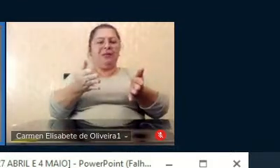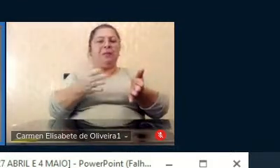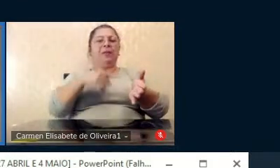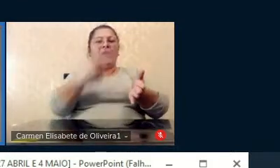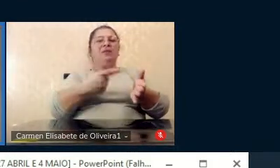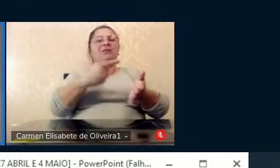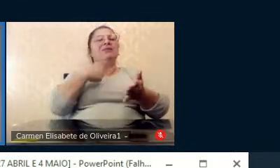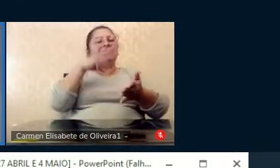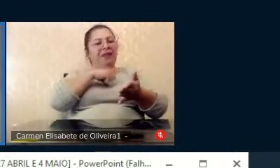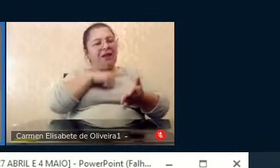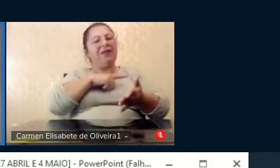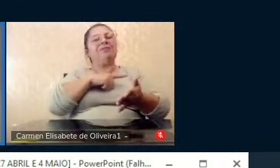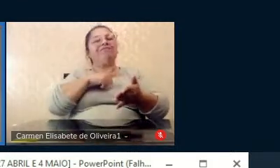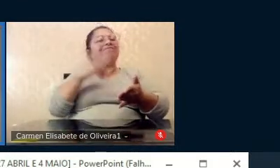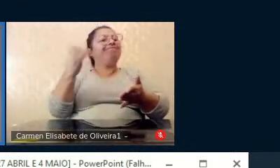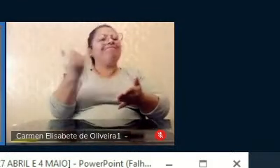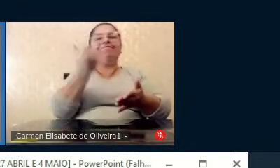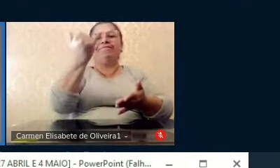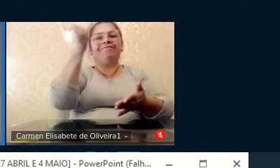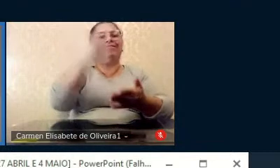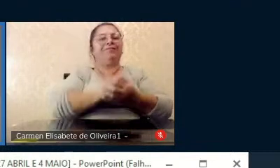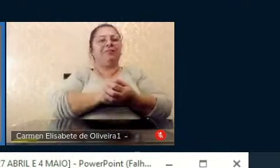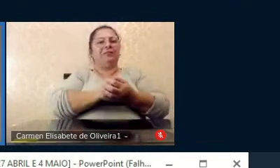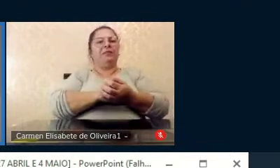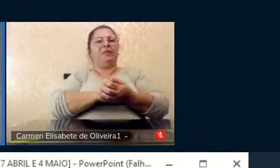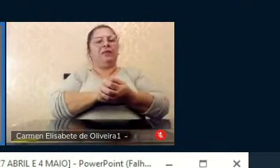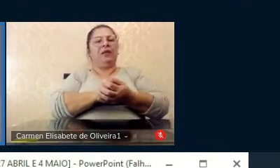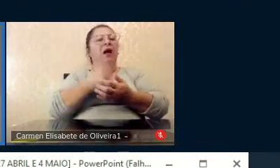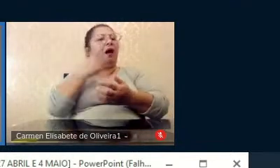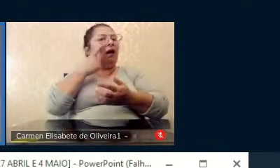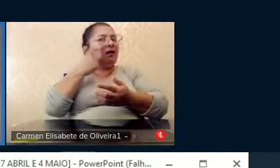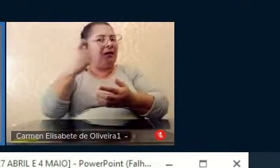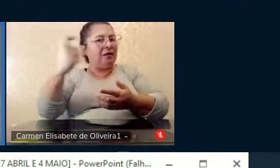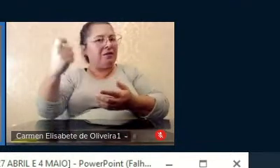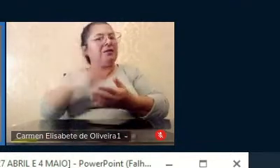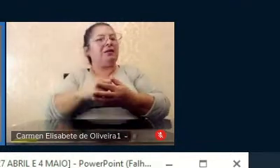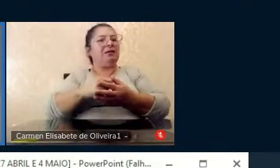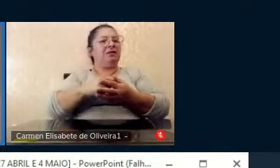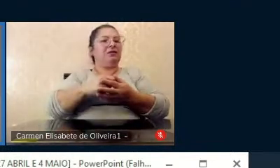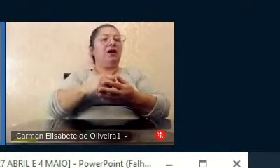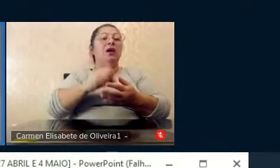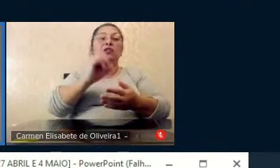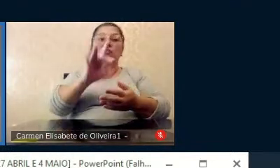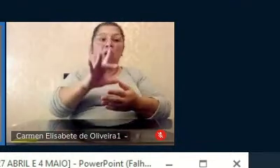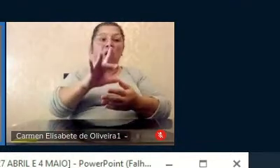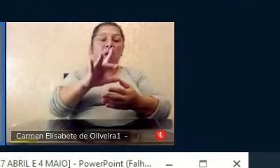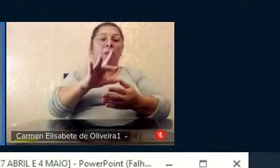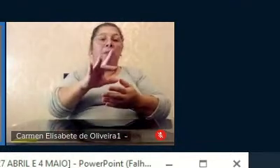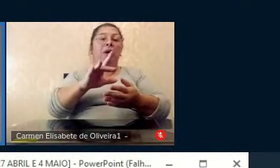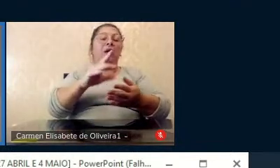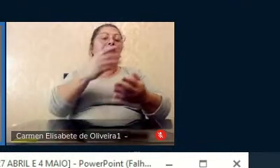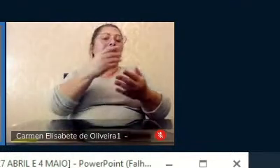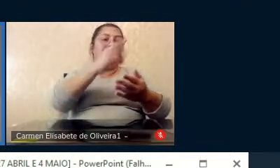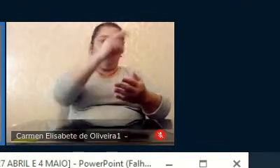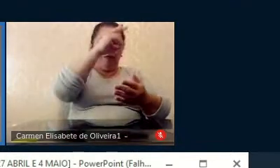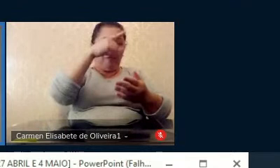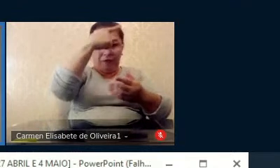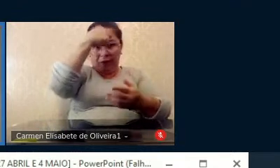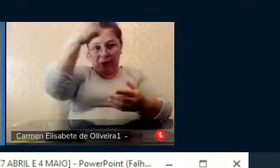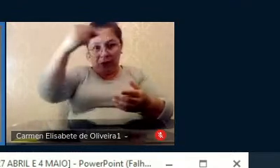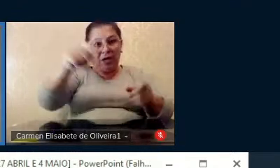uma iniciativa, assim, que é bastante interessante, não apenas para a UniOeste, mas ela está abrangendo